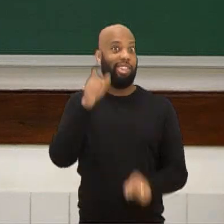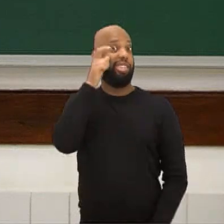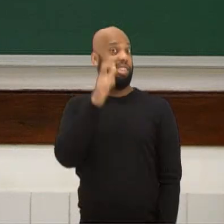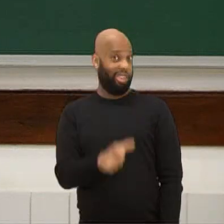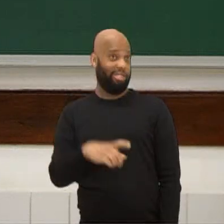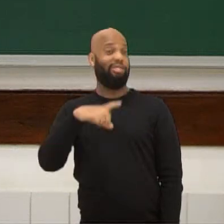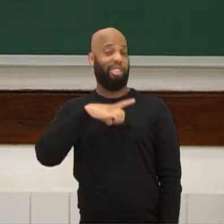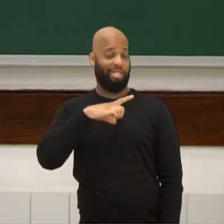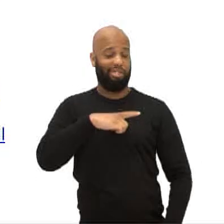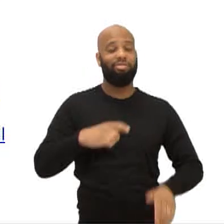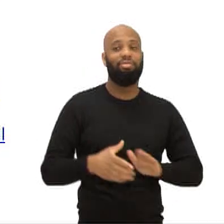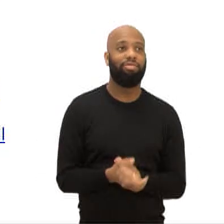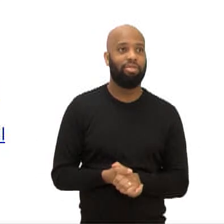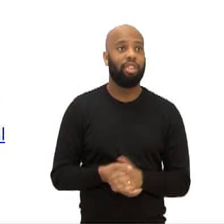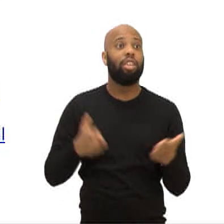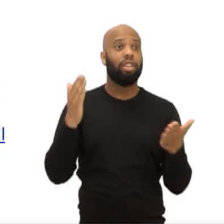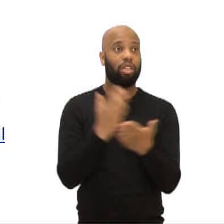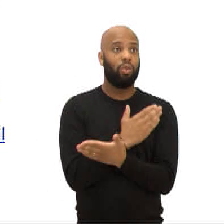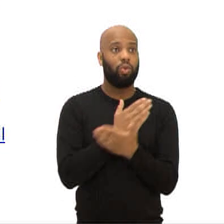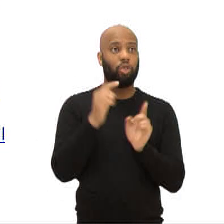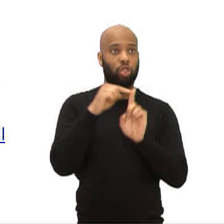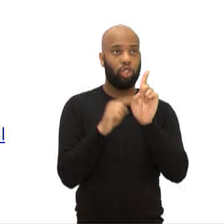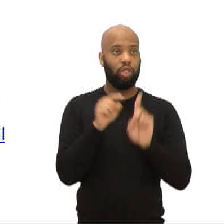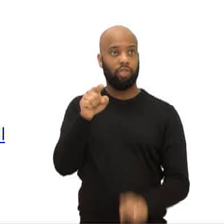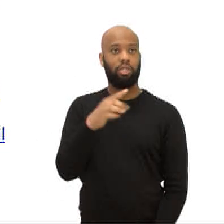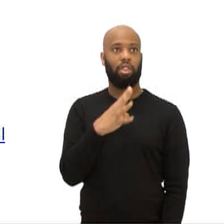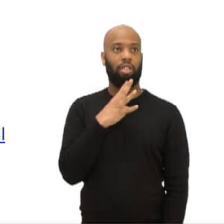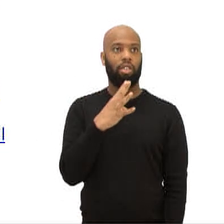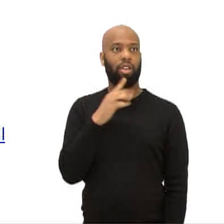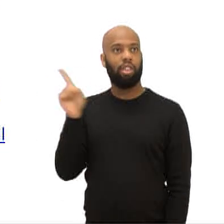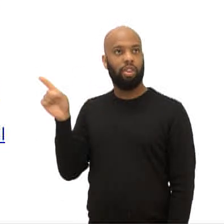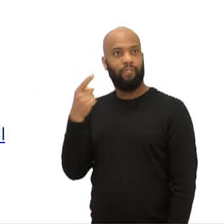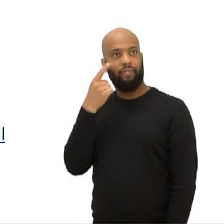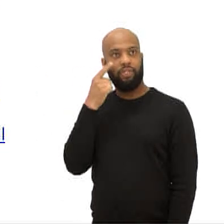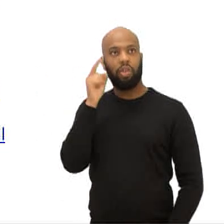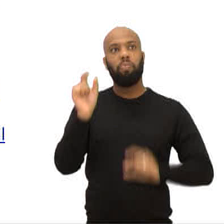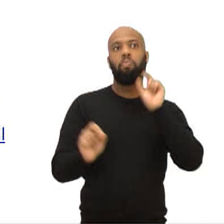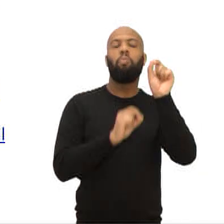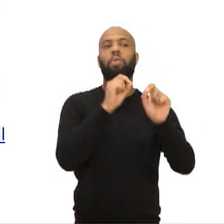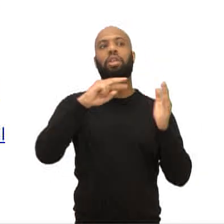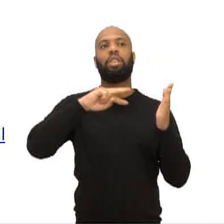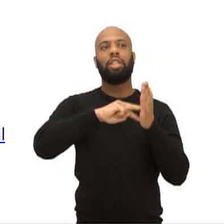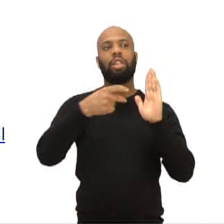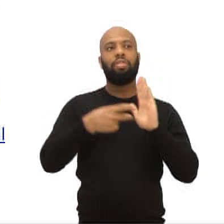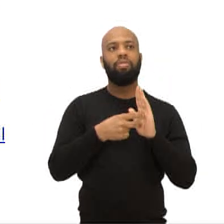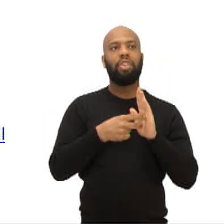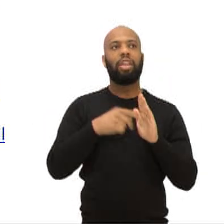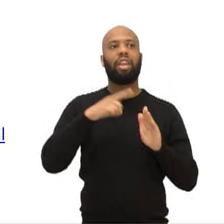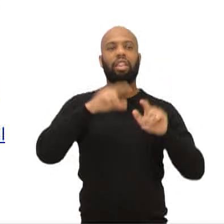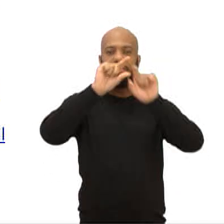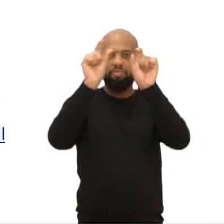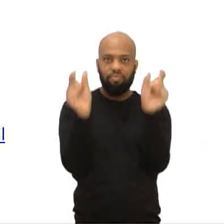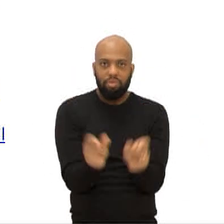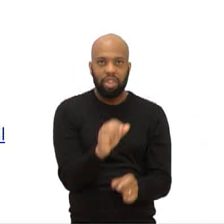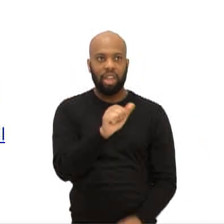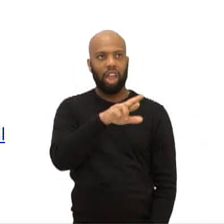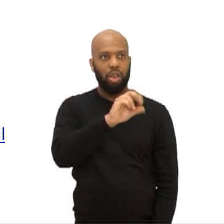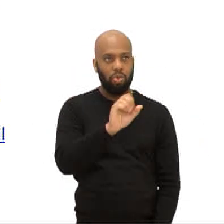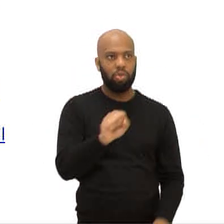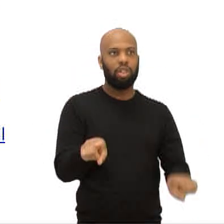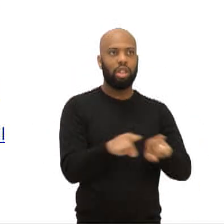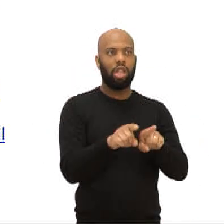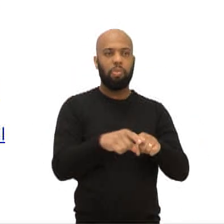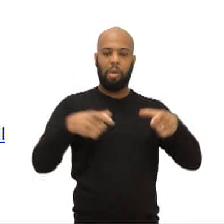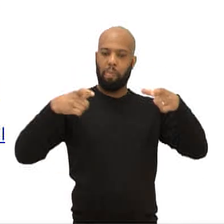interessante. Aqui alguns tipos, né, que é só para vocês terem uma noção do que são, né, os aros, o prato,